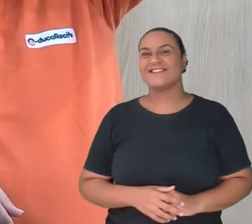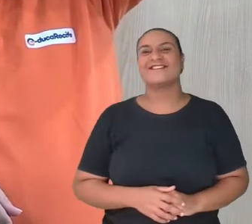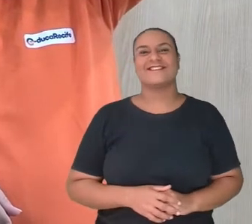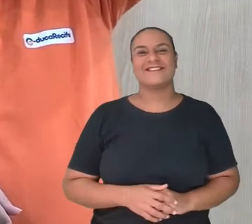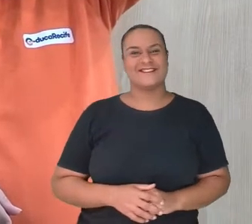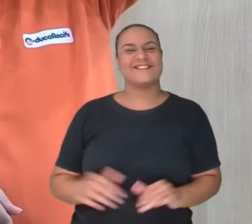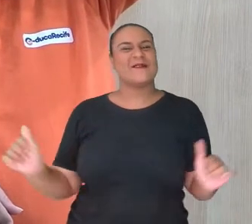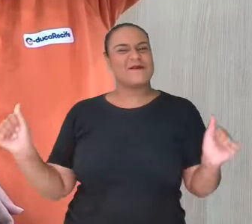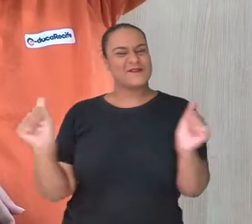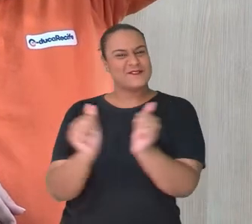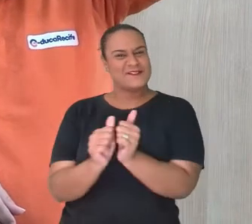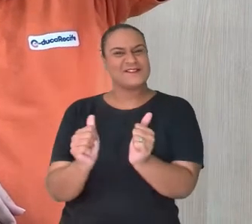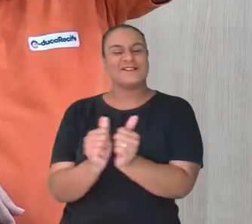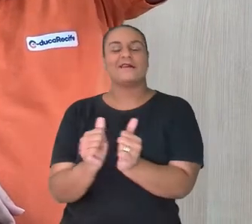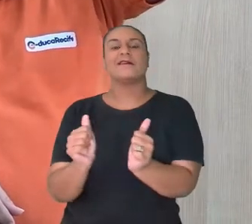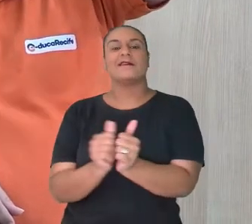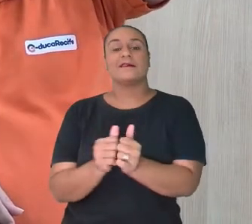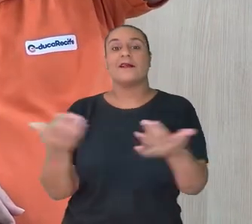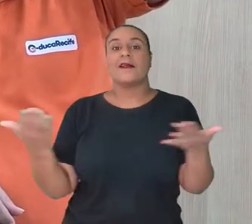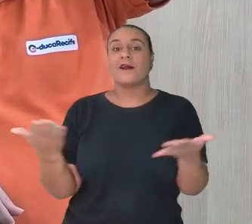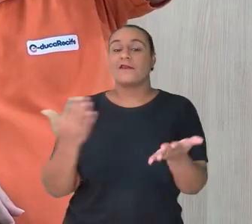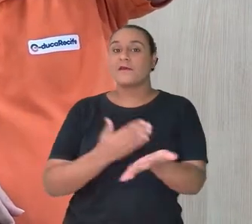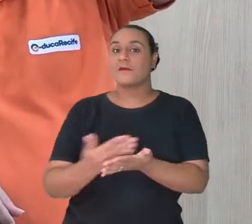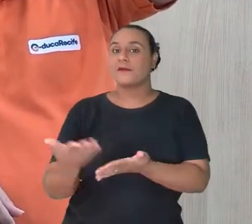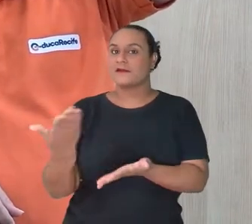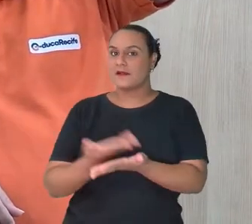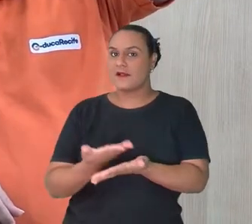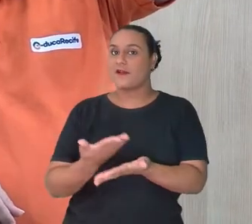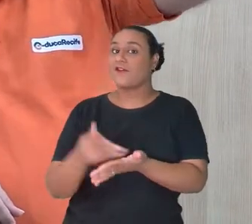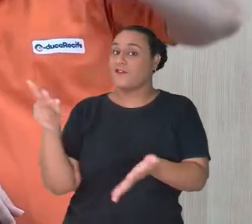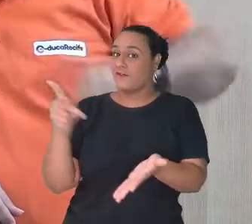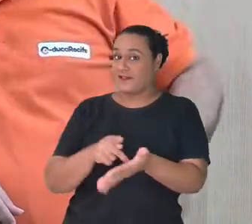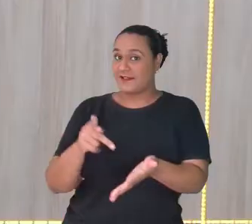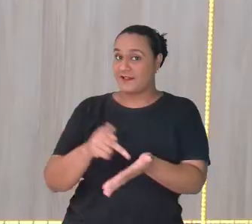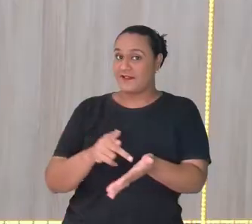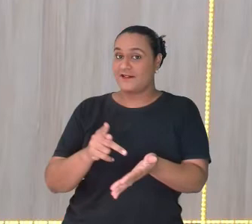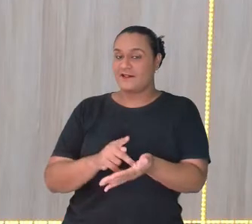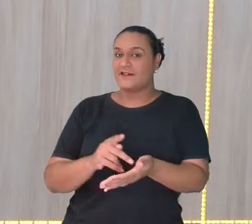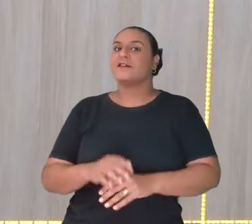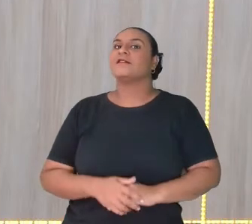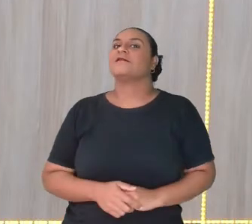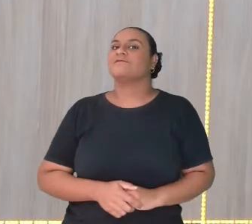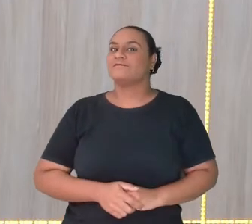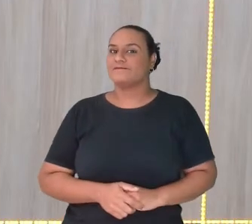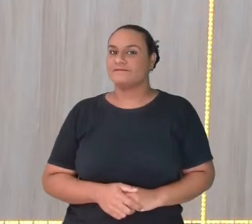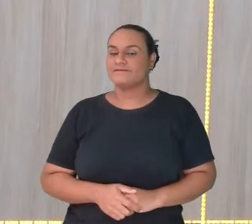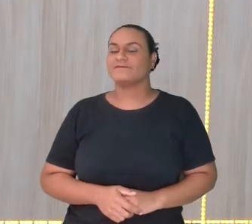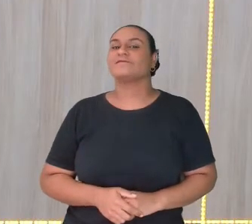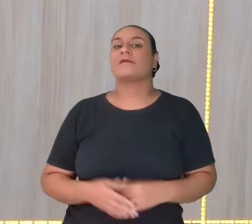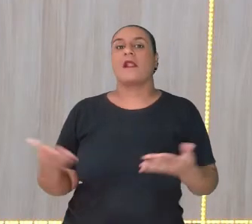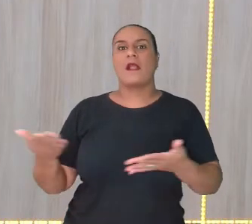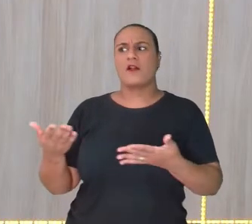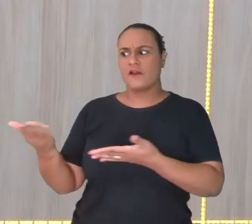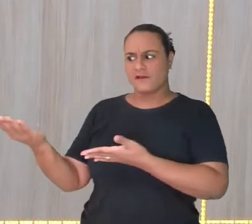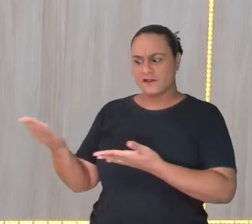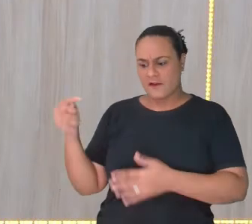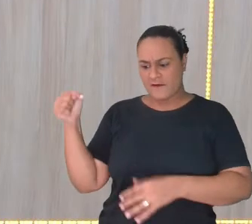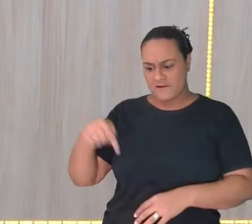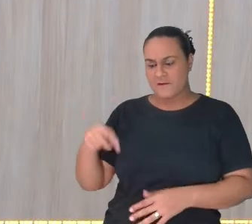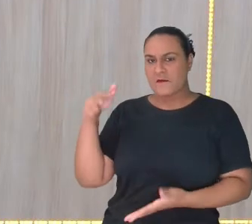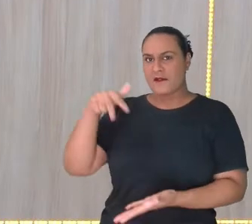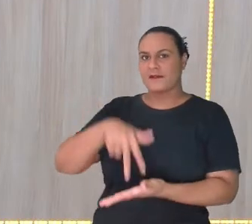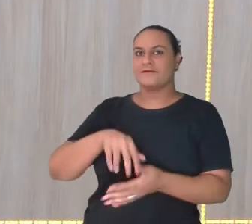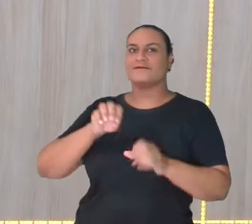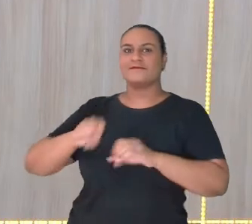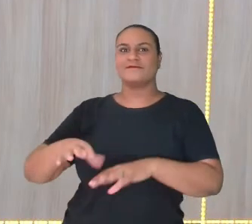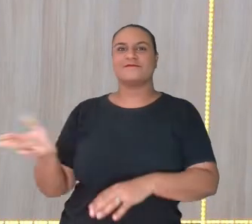Tamo junto e a gente vai para nossa aula, não é verdade? Exatamente. Eu vou passar agora aí a bola para tu, vice Luciano.